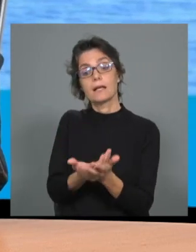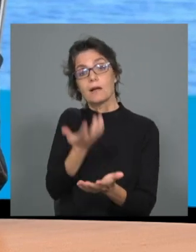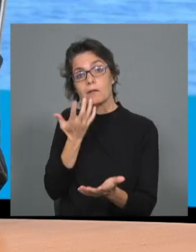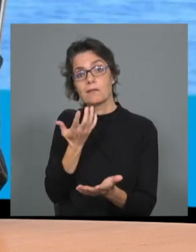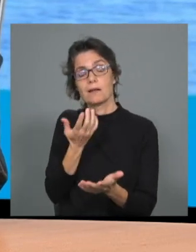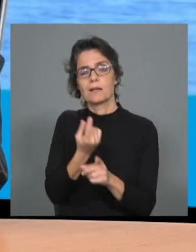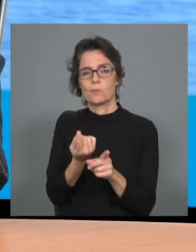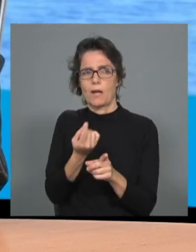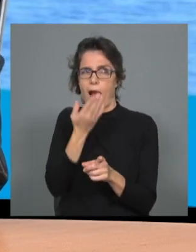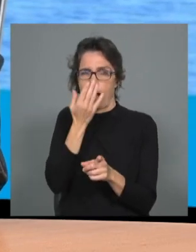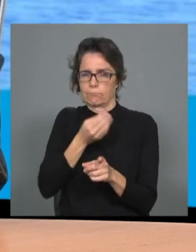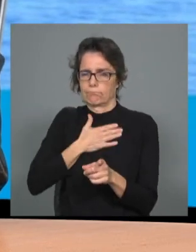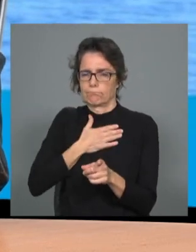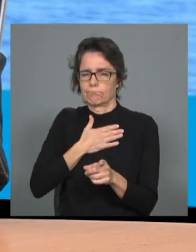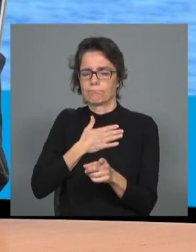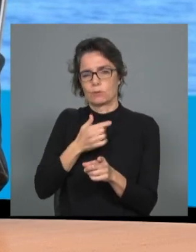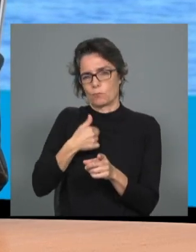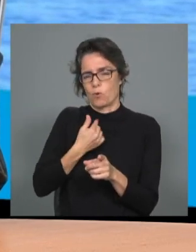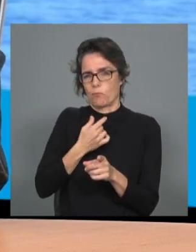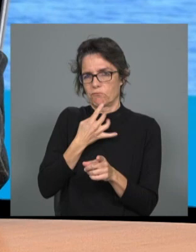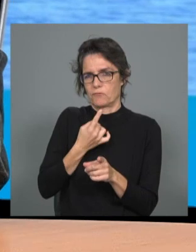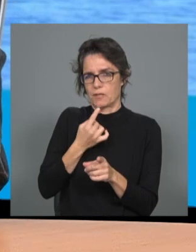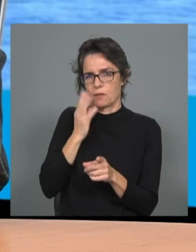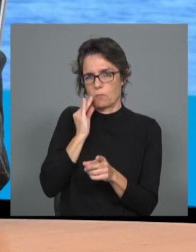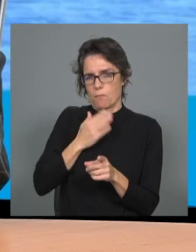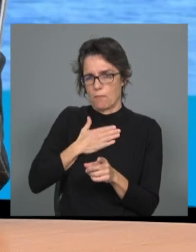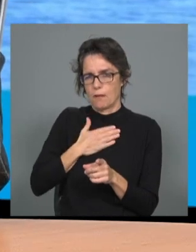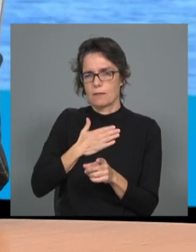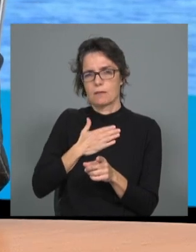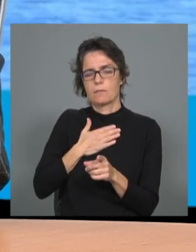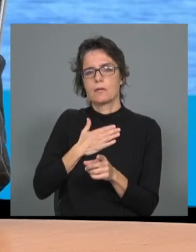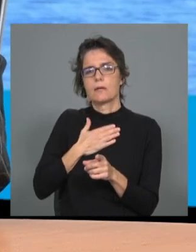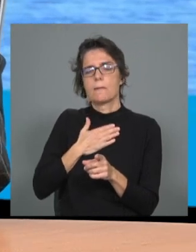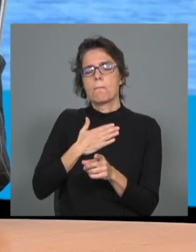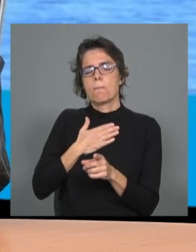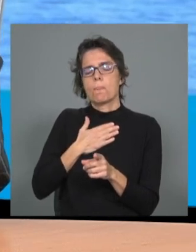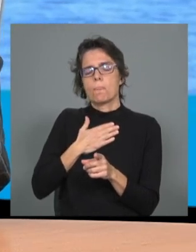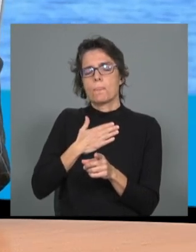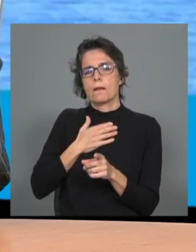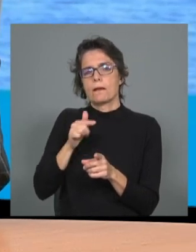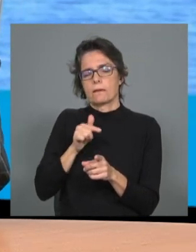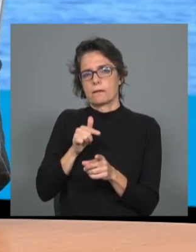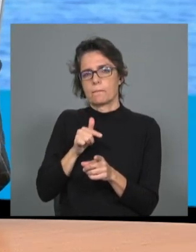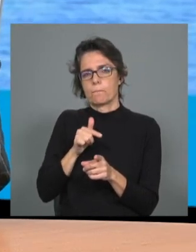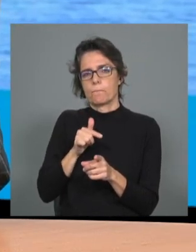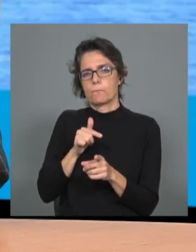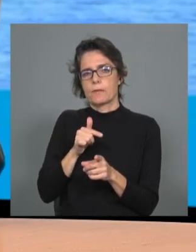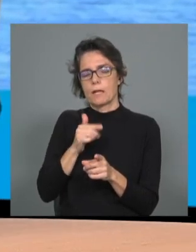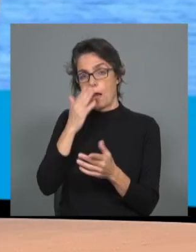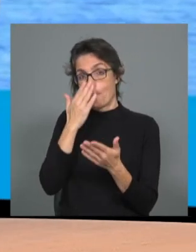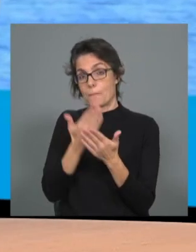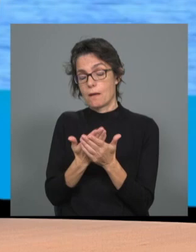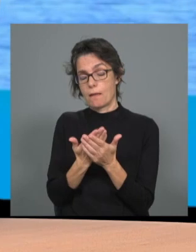já estou num campo um bocadinho pessoal, que não é subjetivo, mas é pessoal, ou seja, face aos